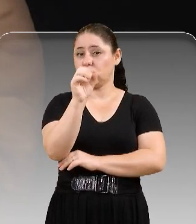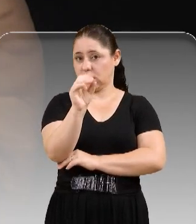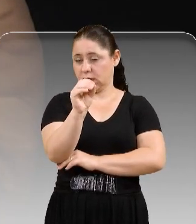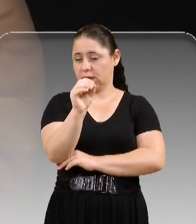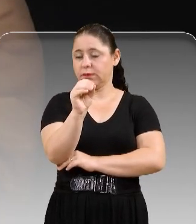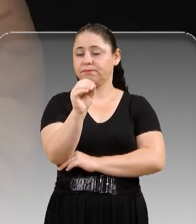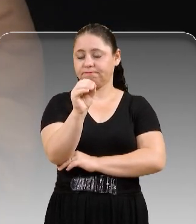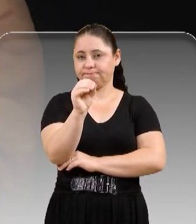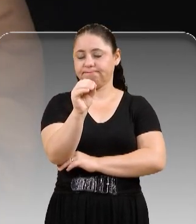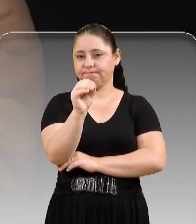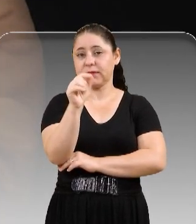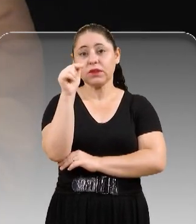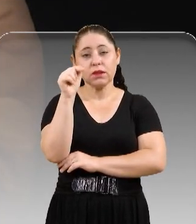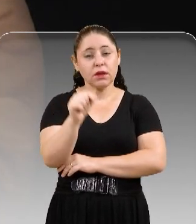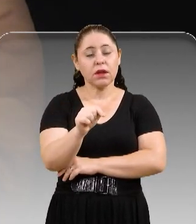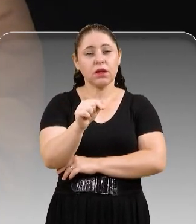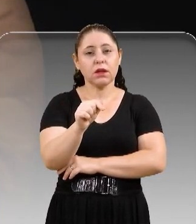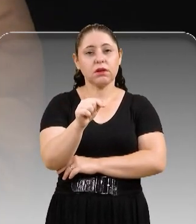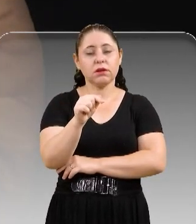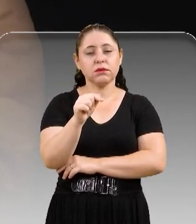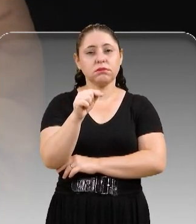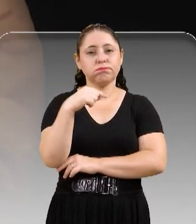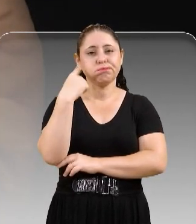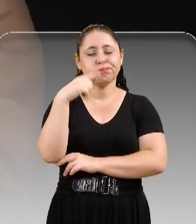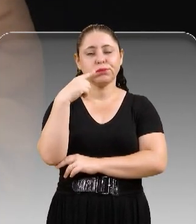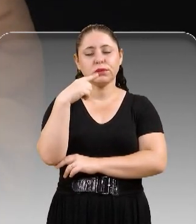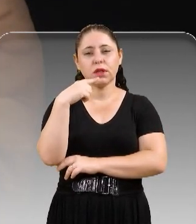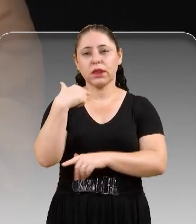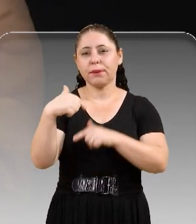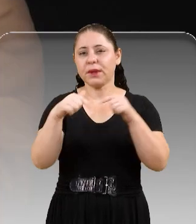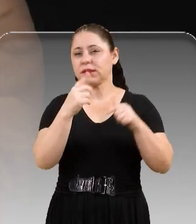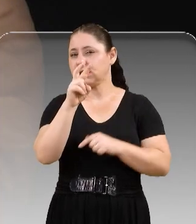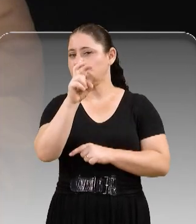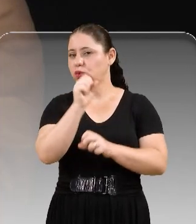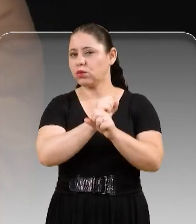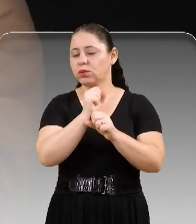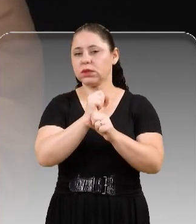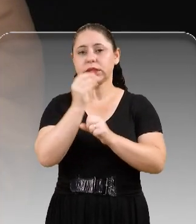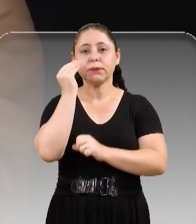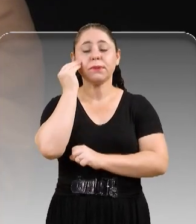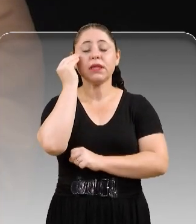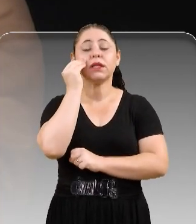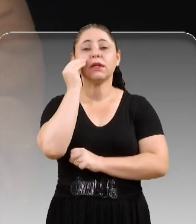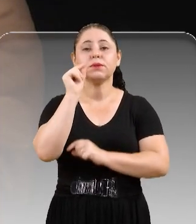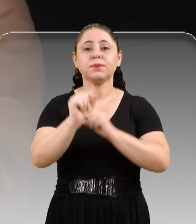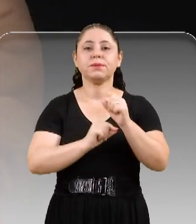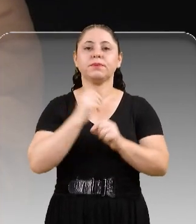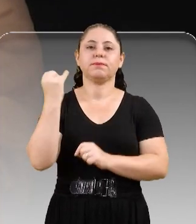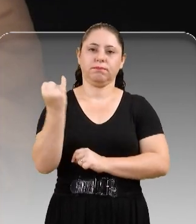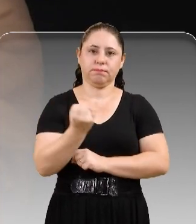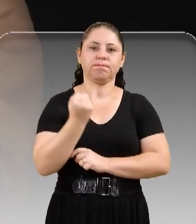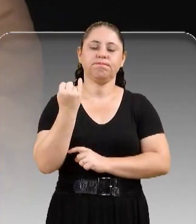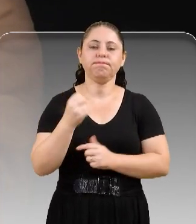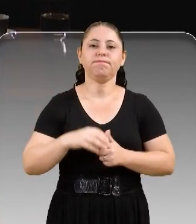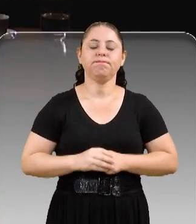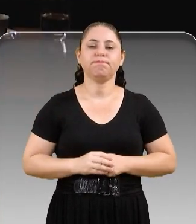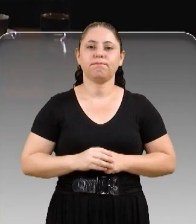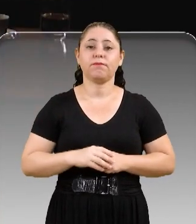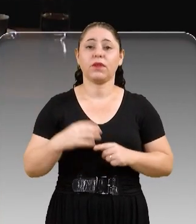e aqui eu advoguei 5 anos. Eu acho que essa experiência na advocacia foi muito importante na